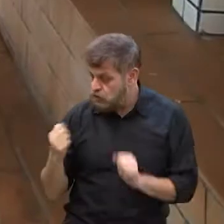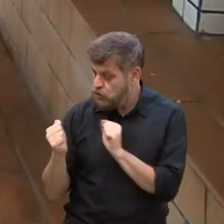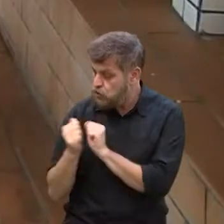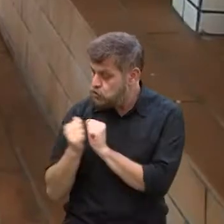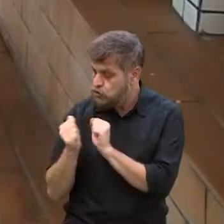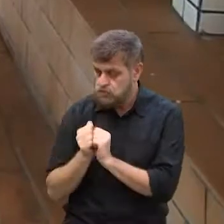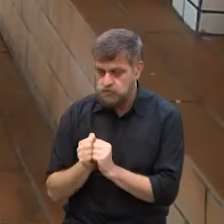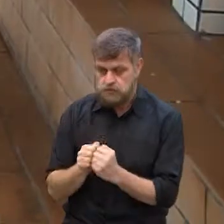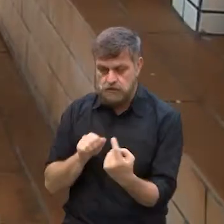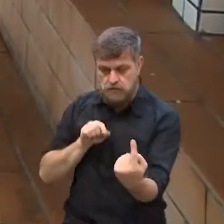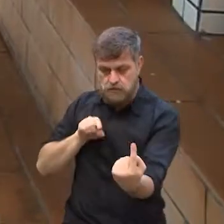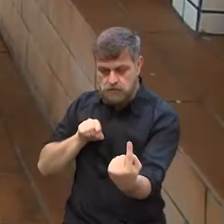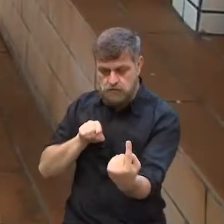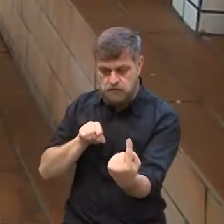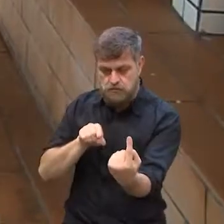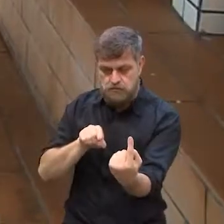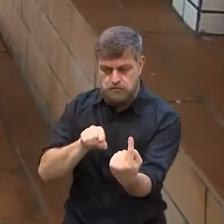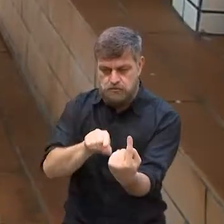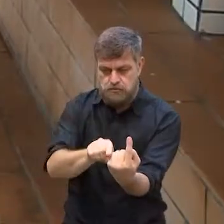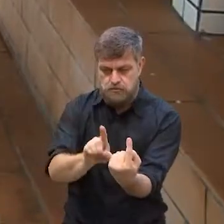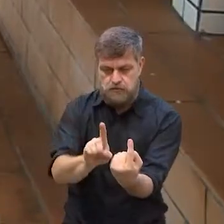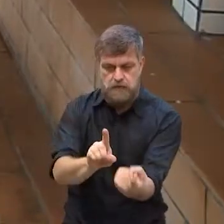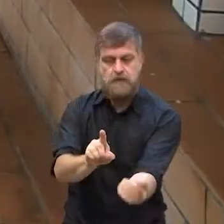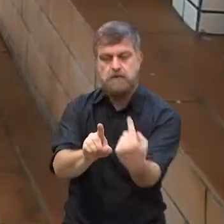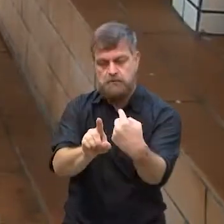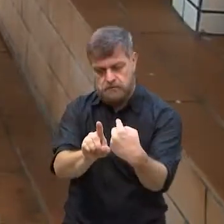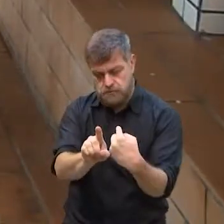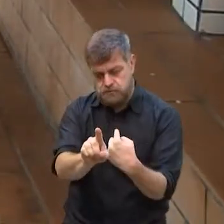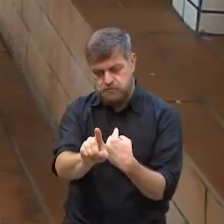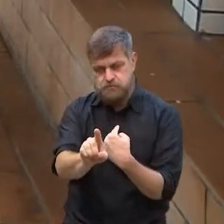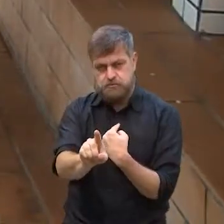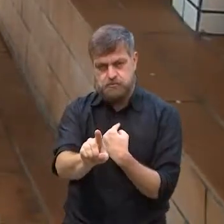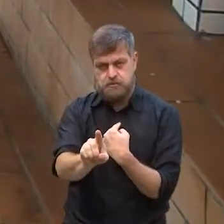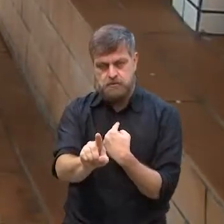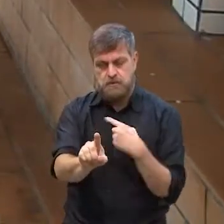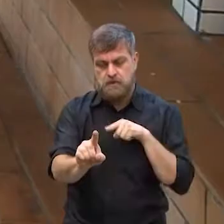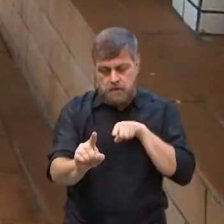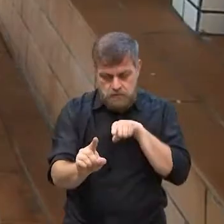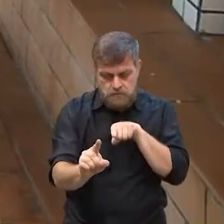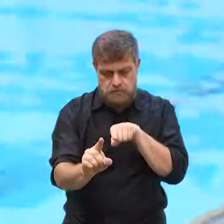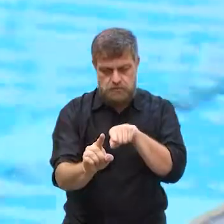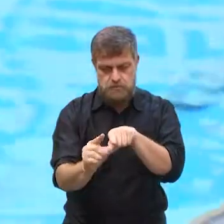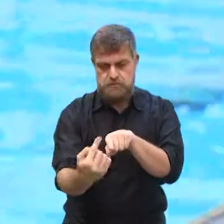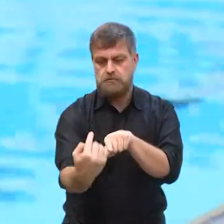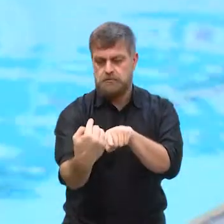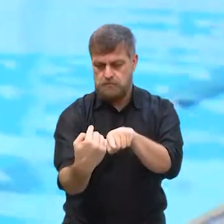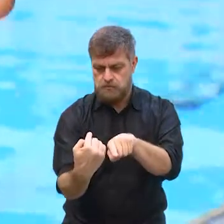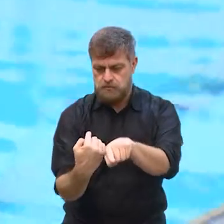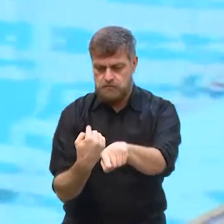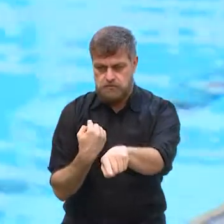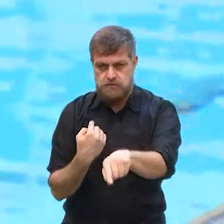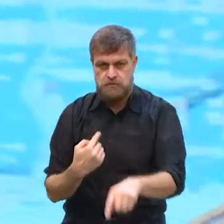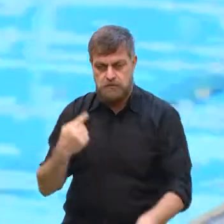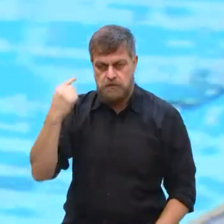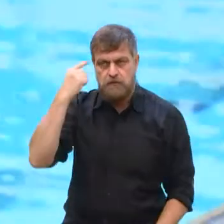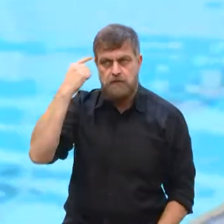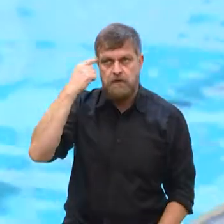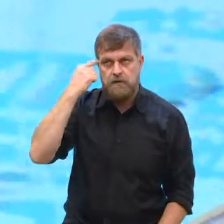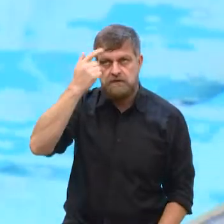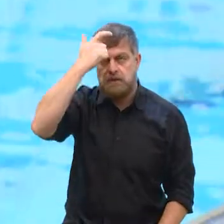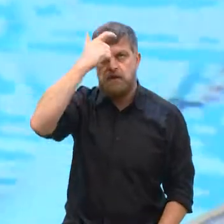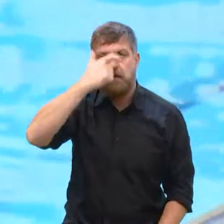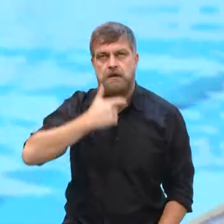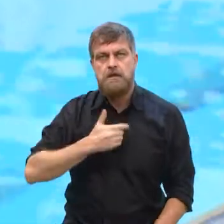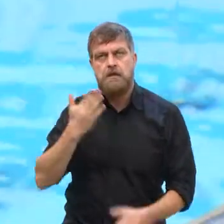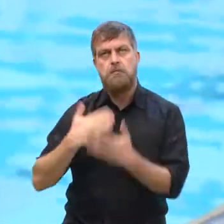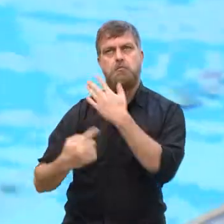uma medalha juntos, né? Então, assim, você em 4 anos você saiu de casa e estava junto com ele. É isso que eu ia falar. Você começa a pensar e fala, poxa, eu